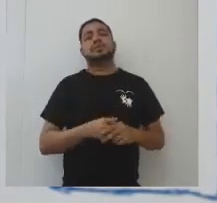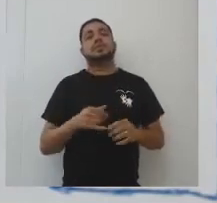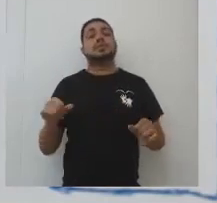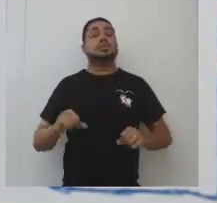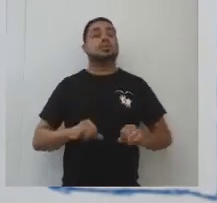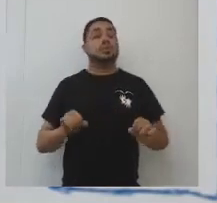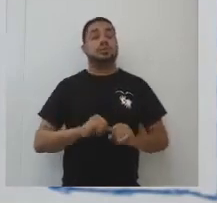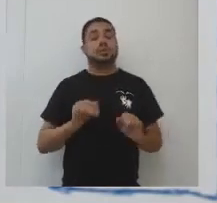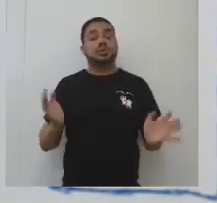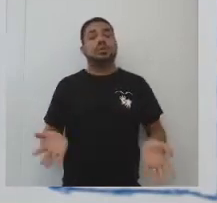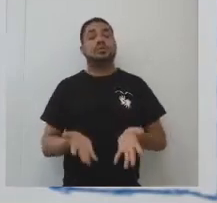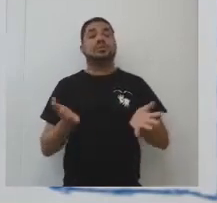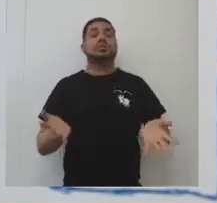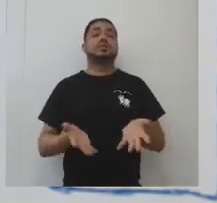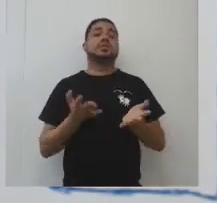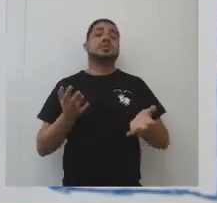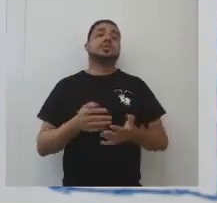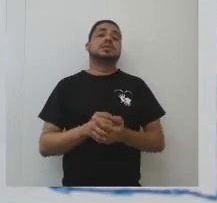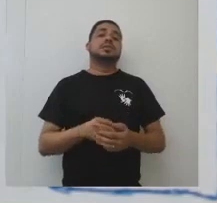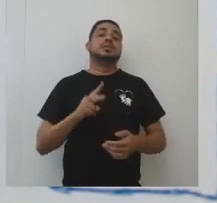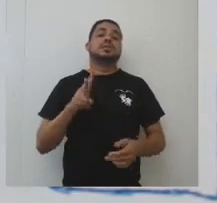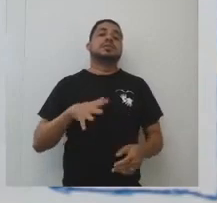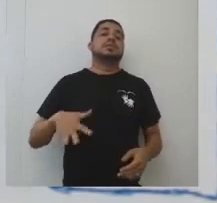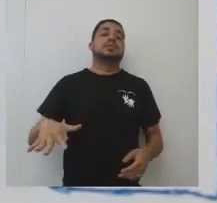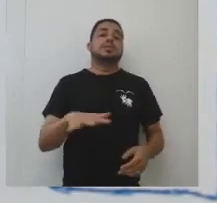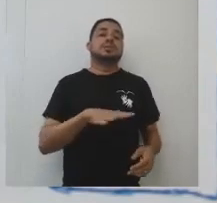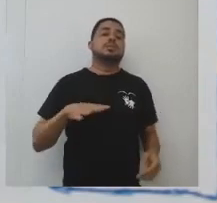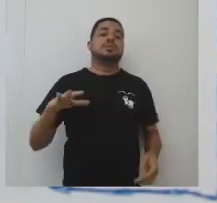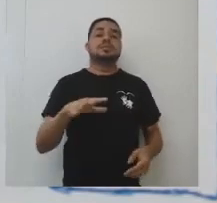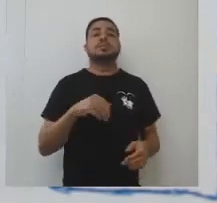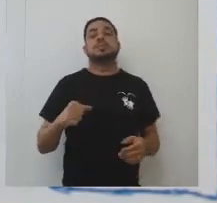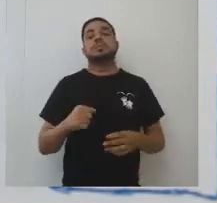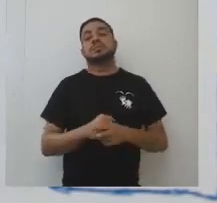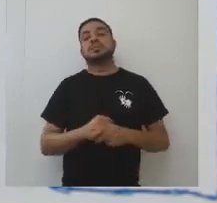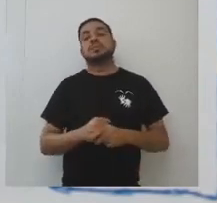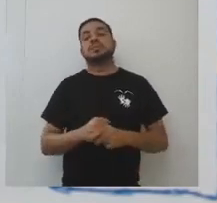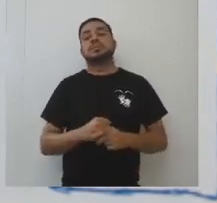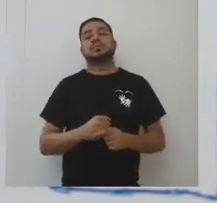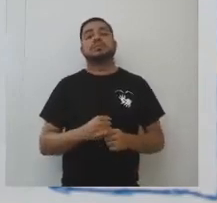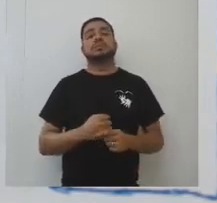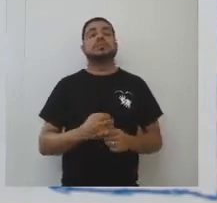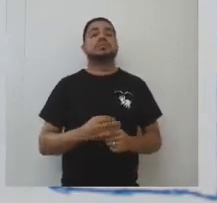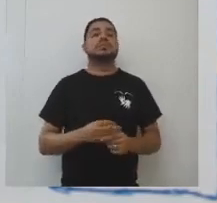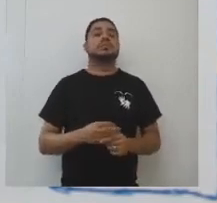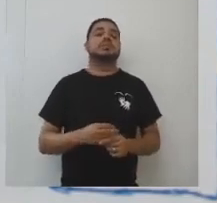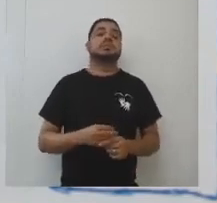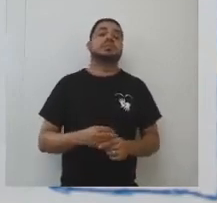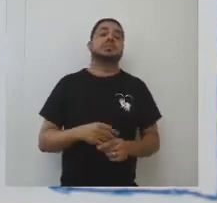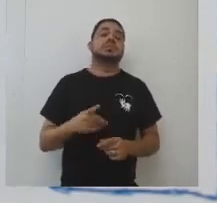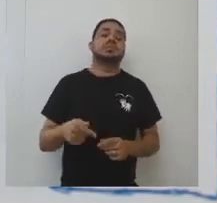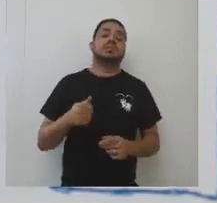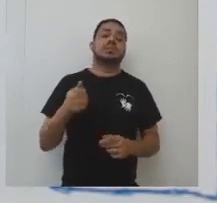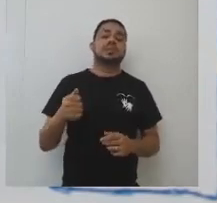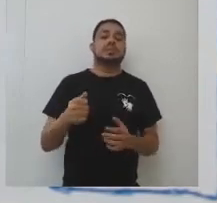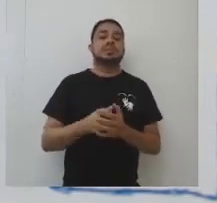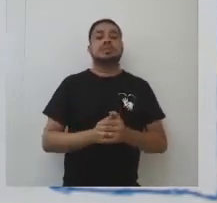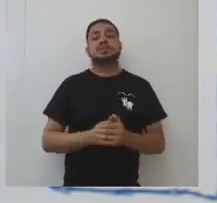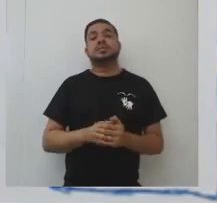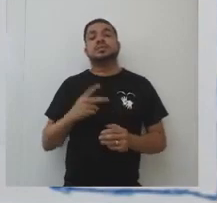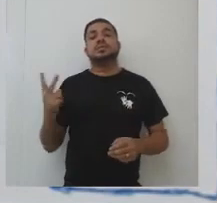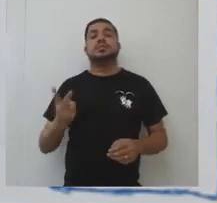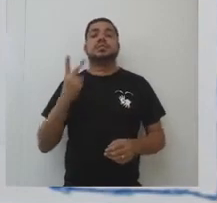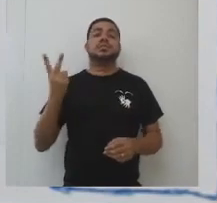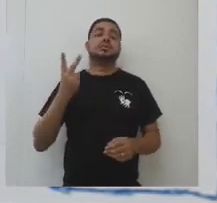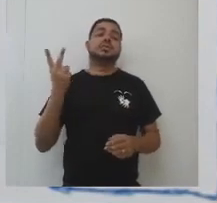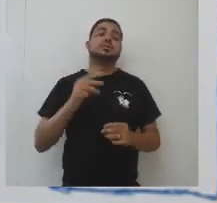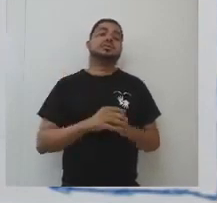sofre a influência de dois campos. Eu vou dizer que esse campo é um campo de A, cujo